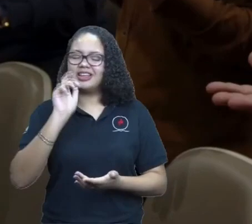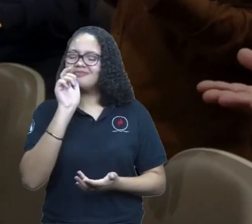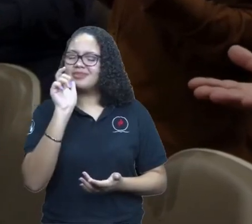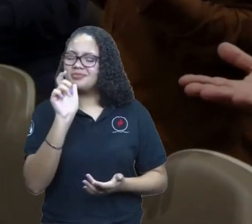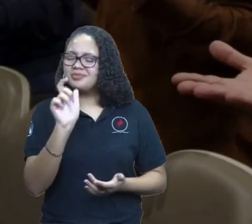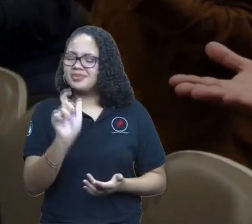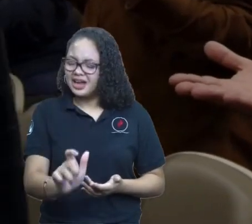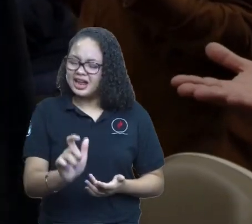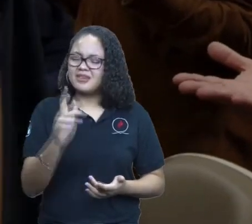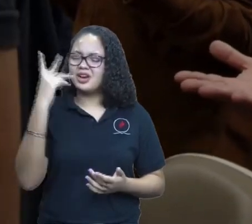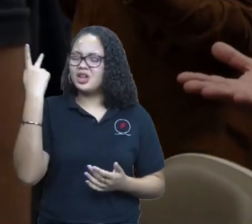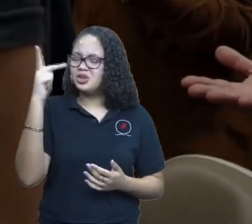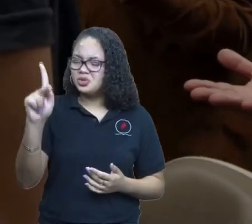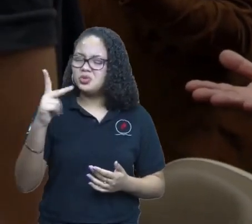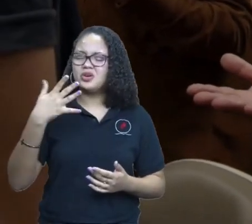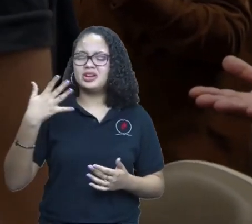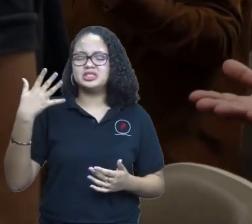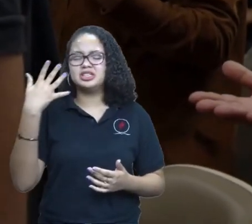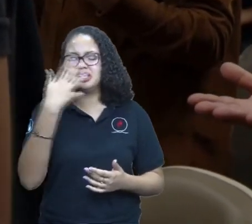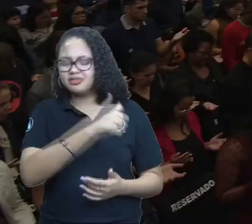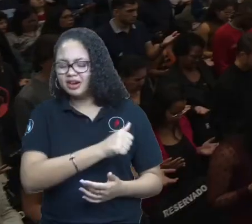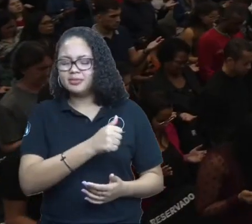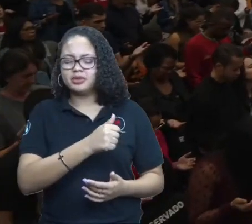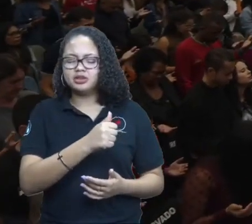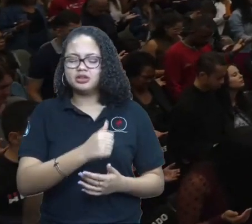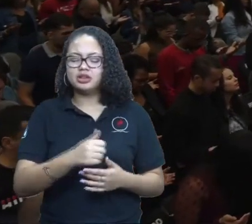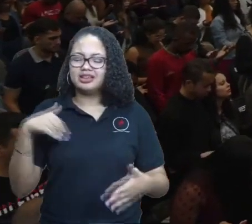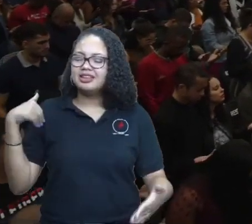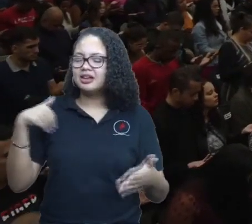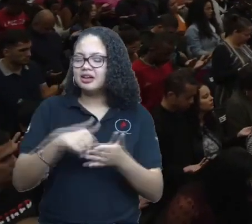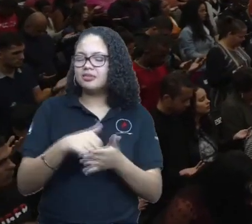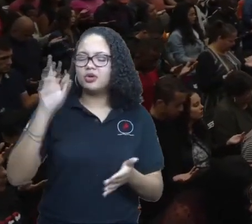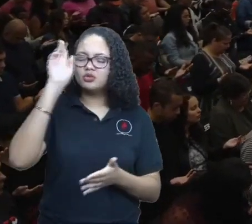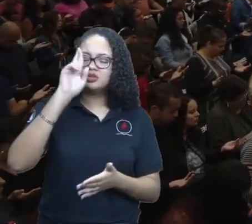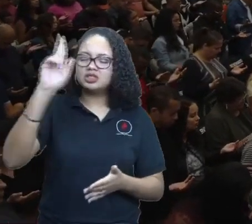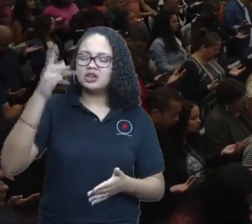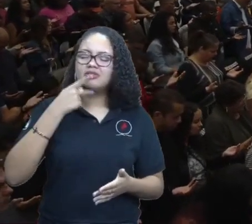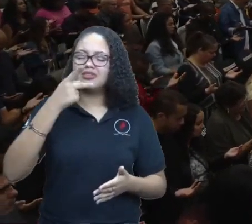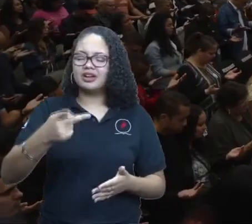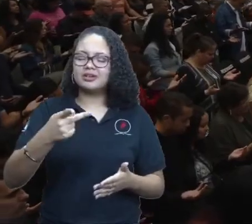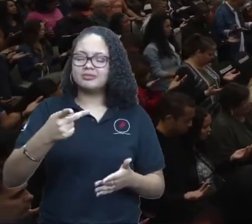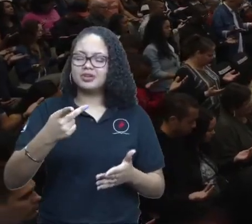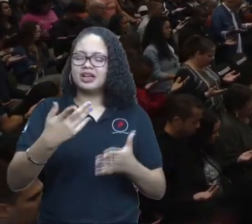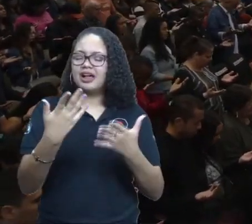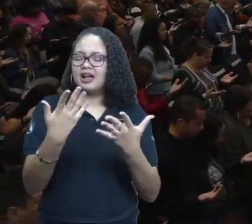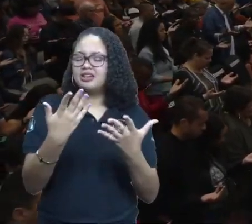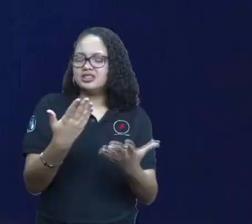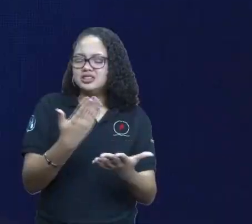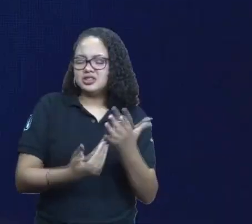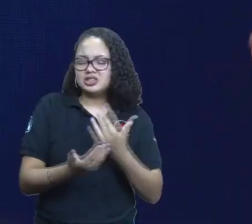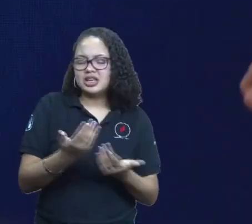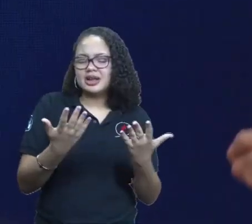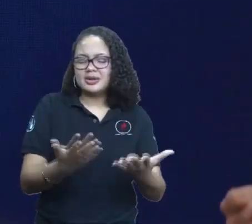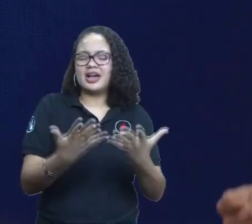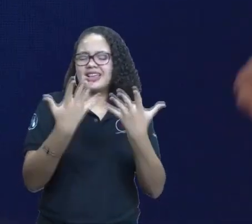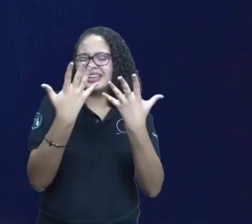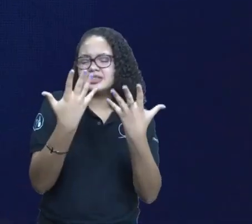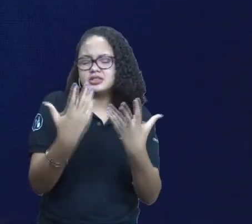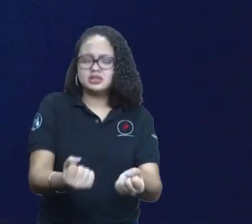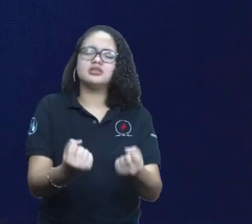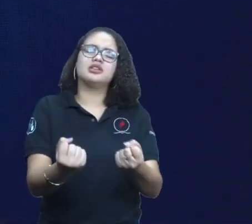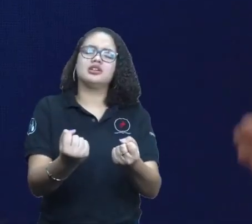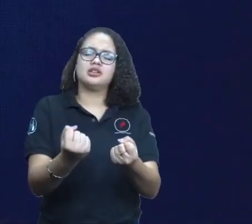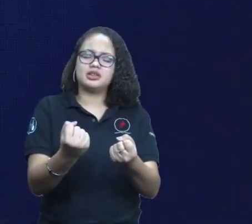de escape de Livramento e que daqui a pouquinho o senhor vai dizer estende a mão e